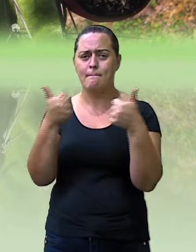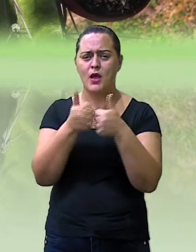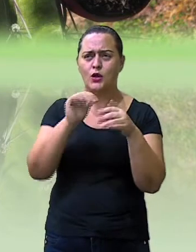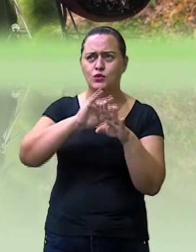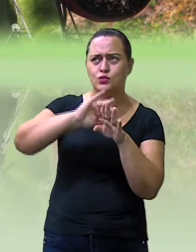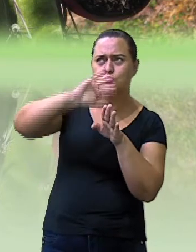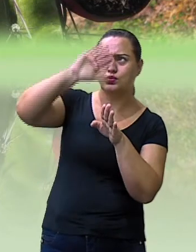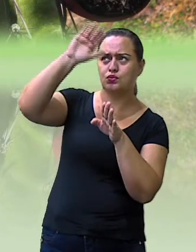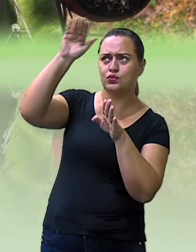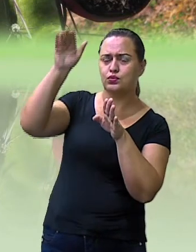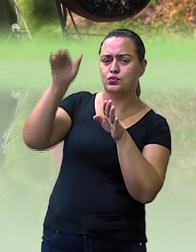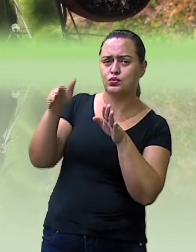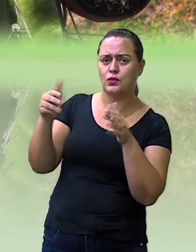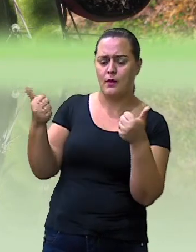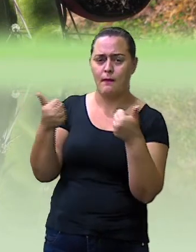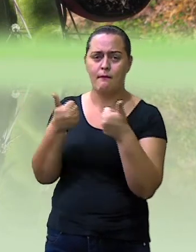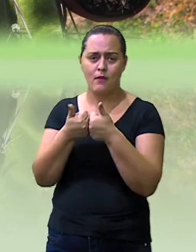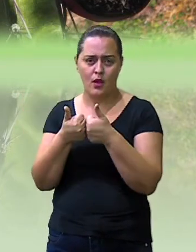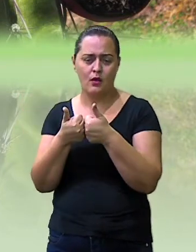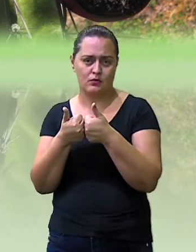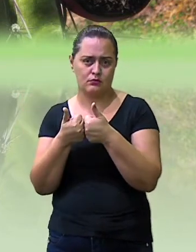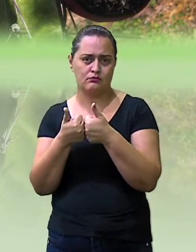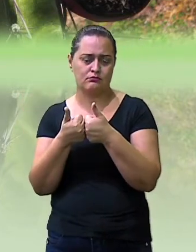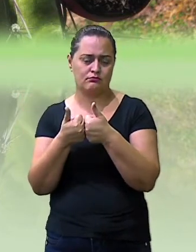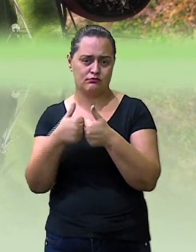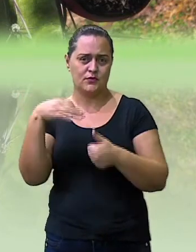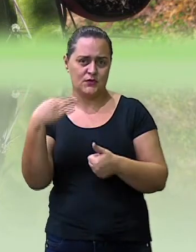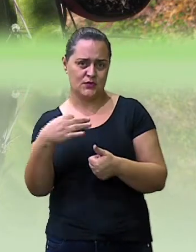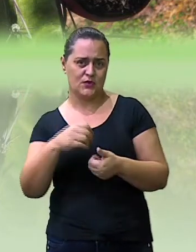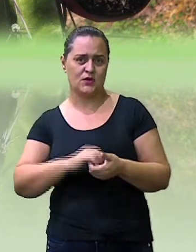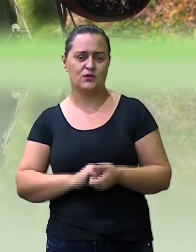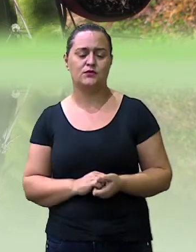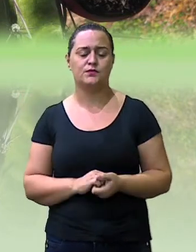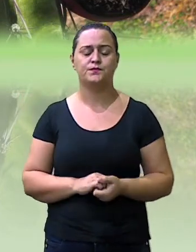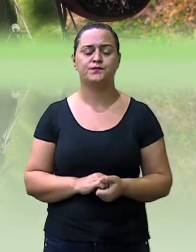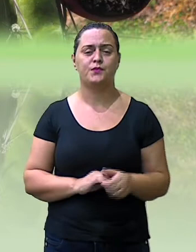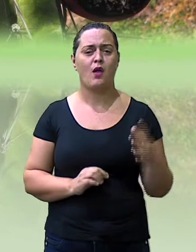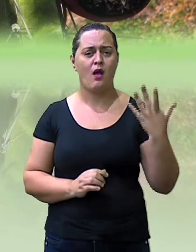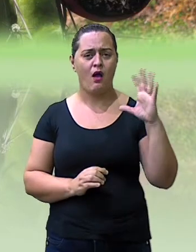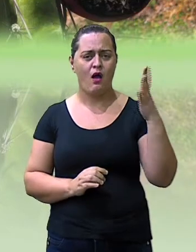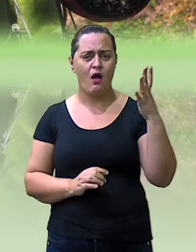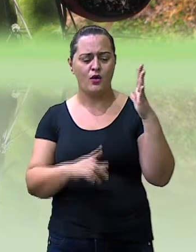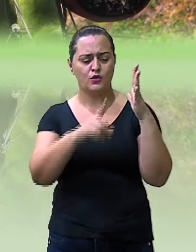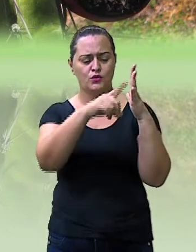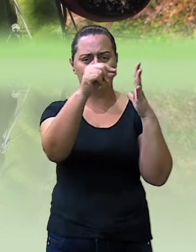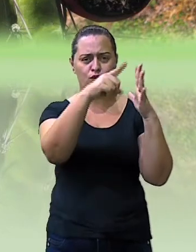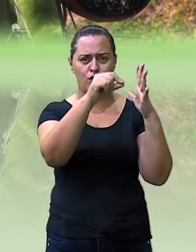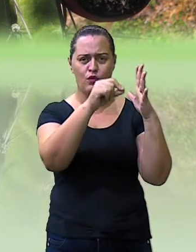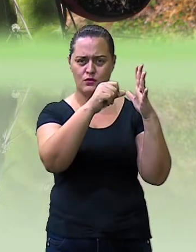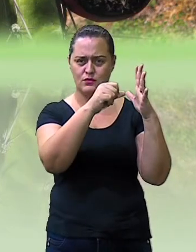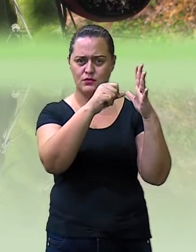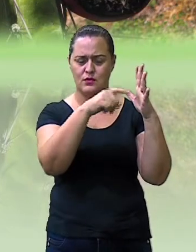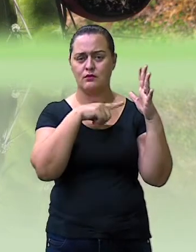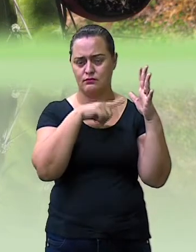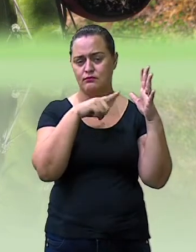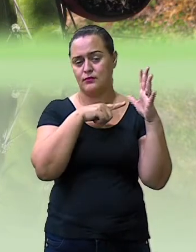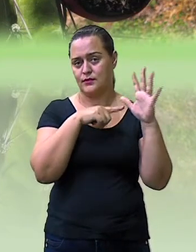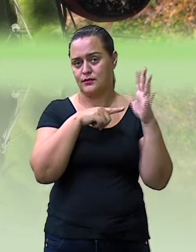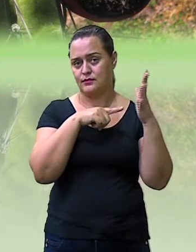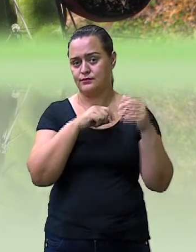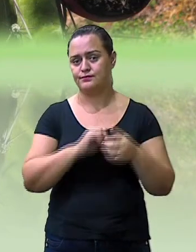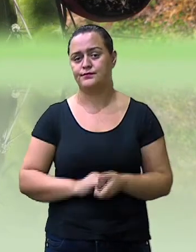de serras. As folhas permanecem, em sua maioria, no período de seca. O